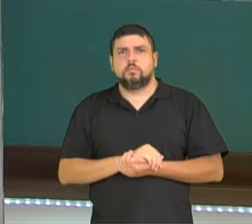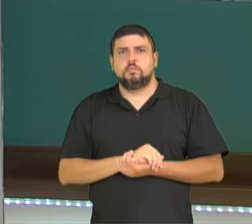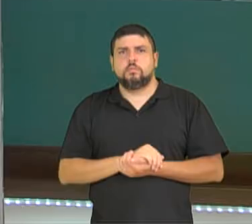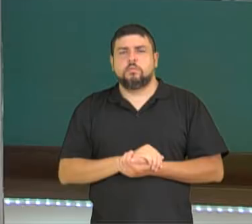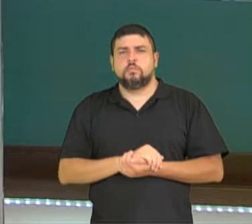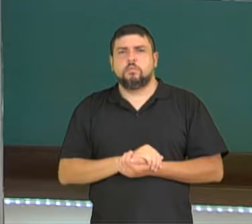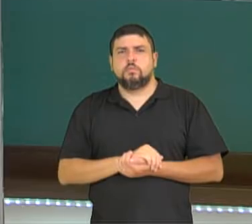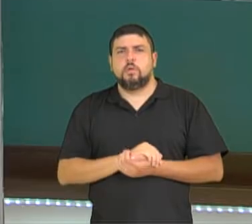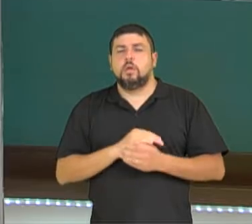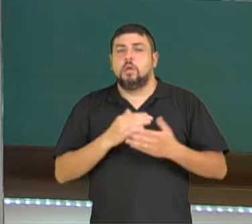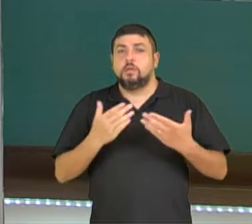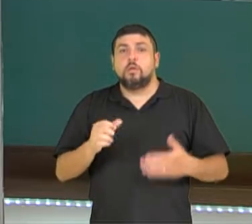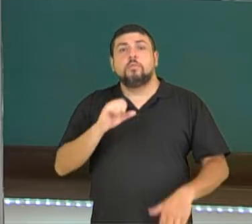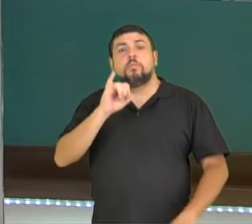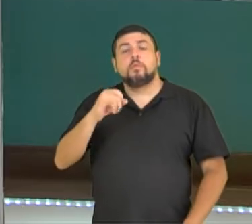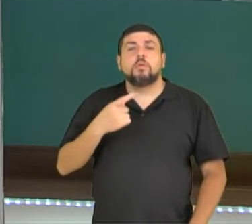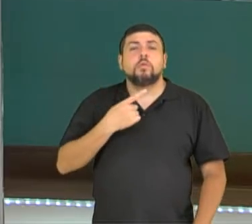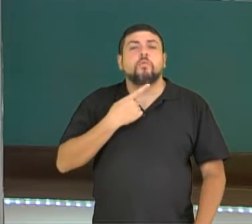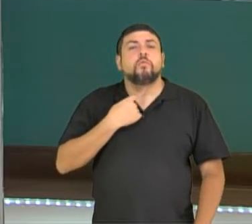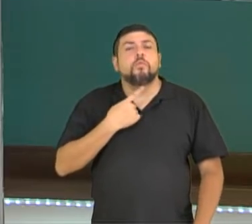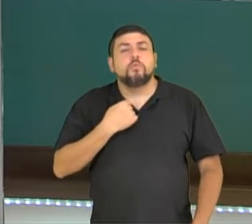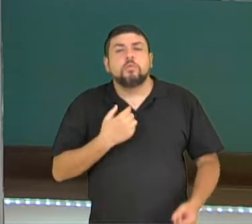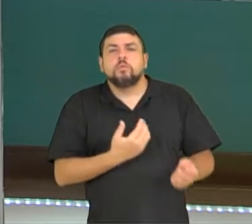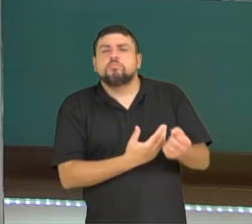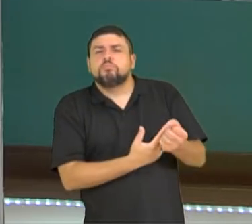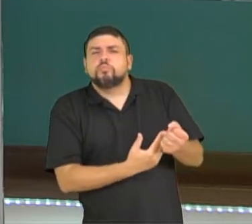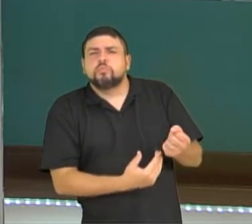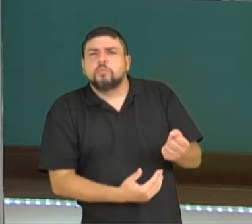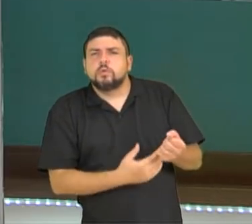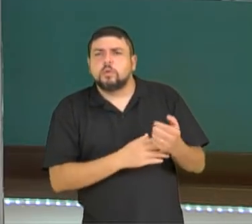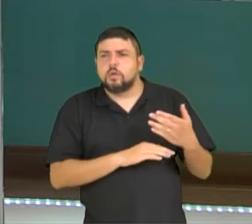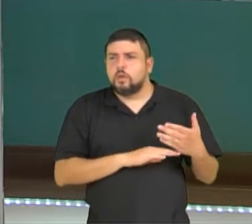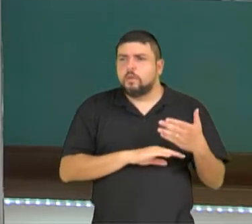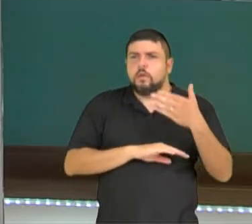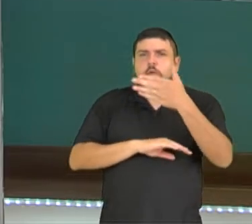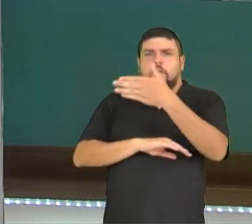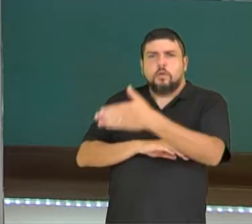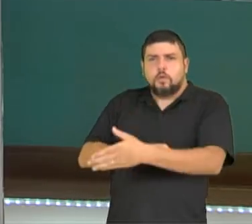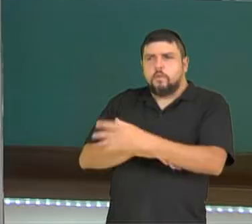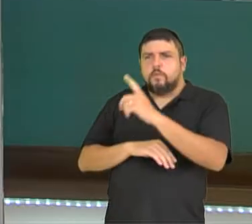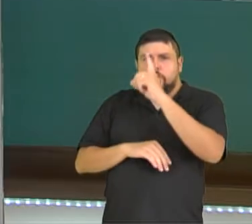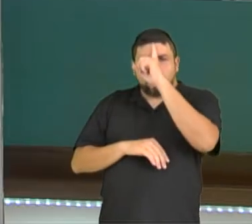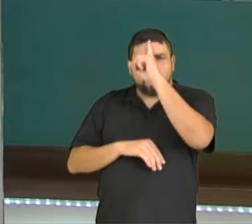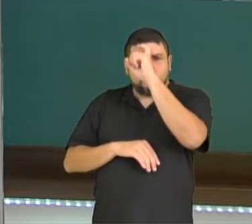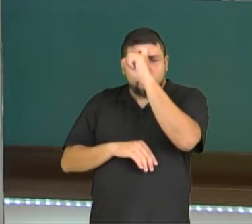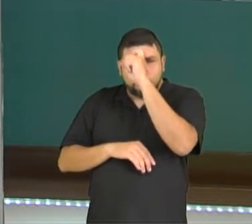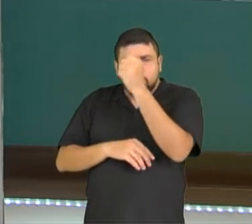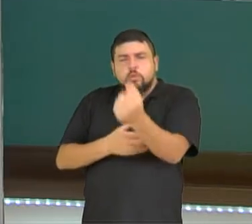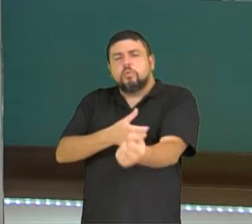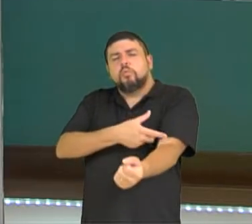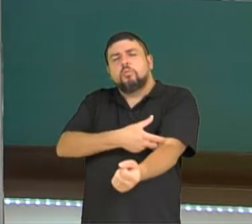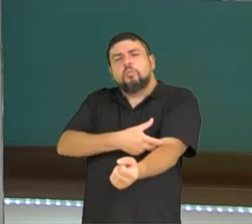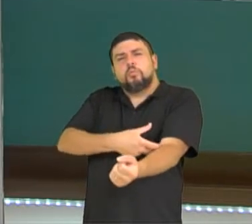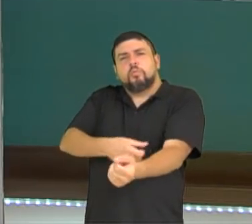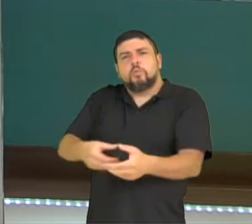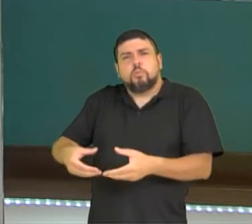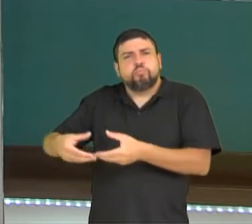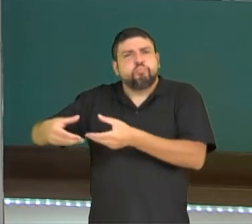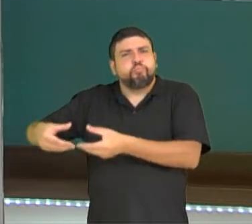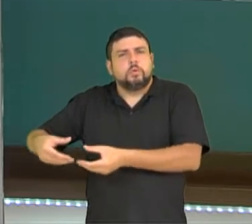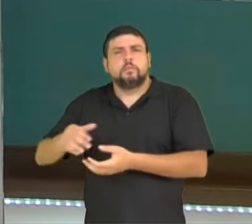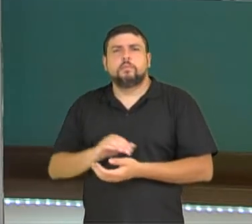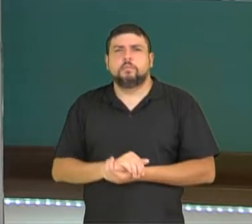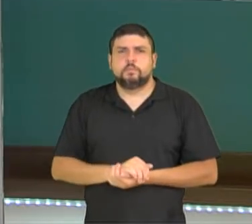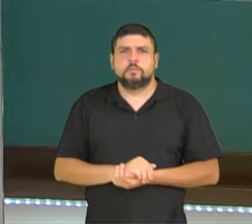a pessoa que deseja ser um doador de sangue e ir até algum posto de coleta. Como você